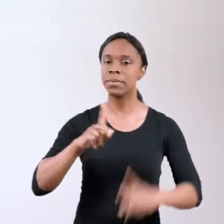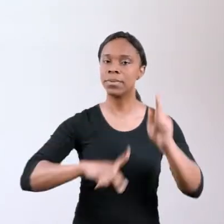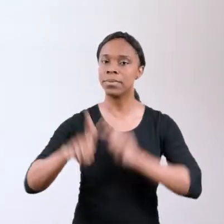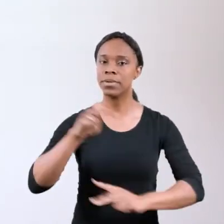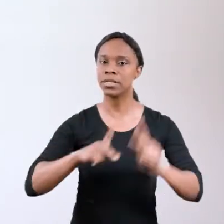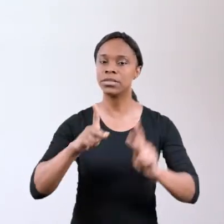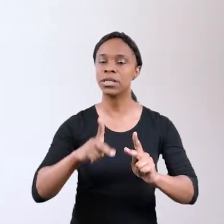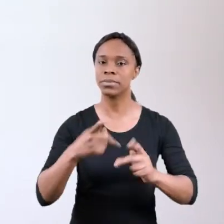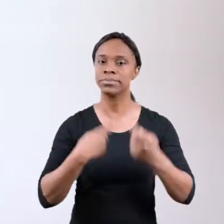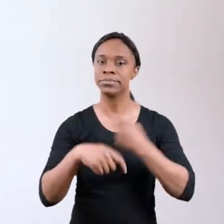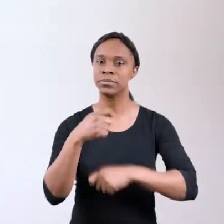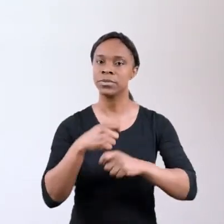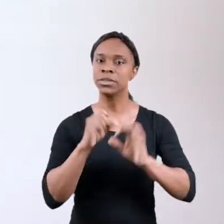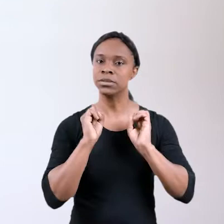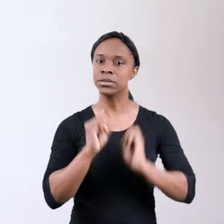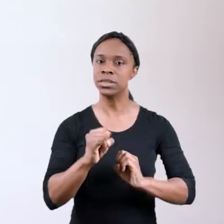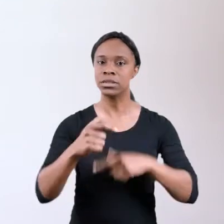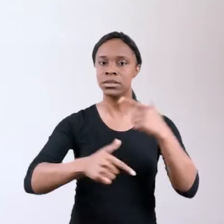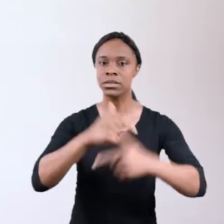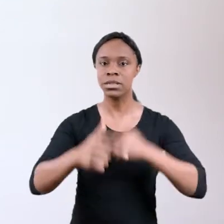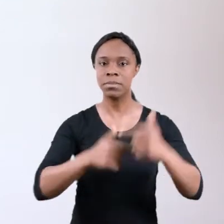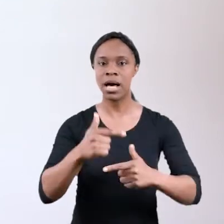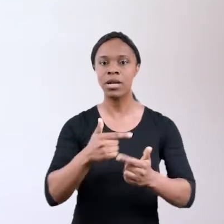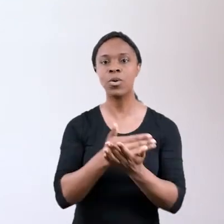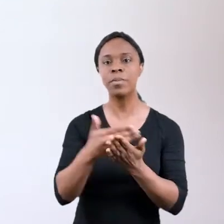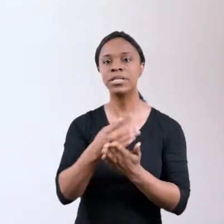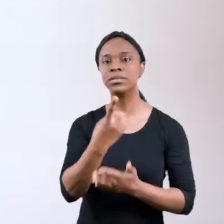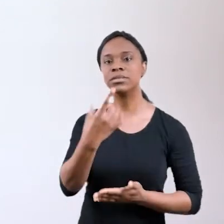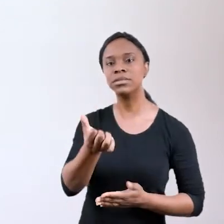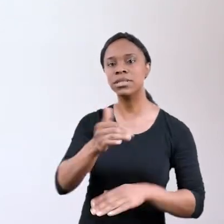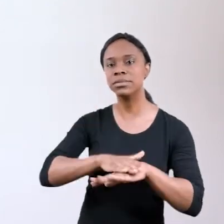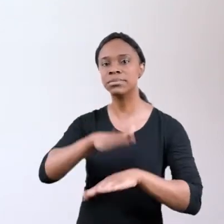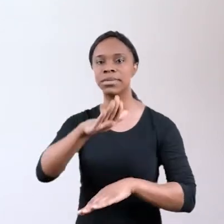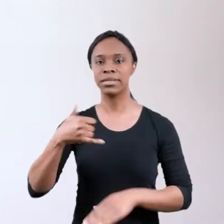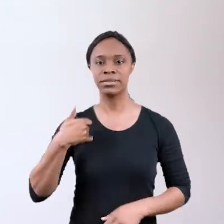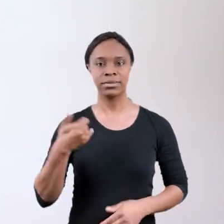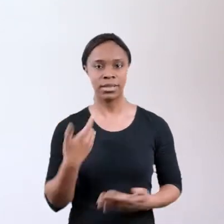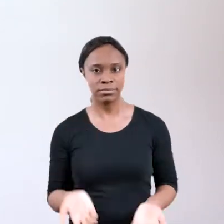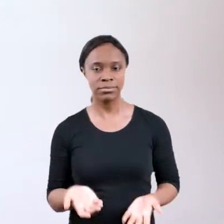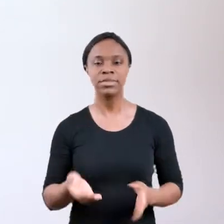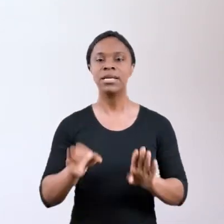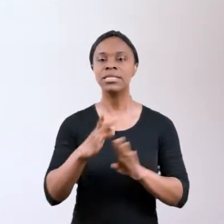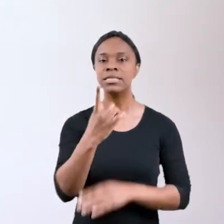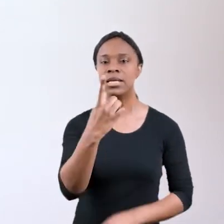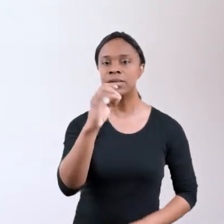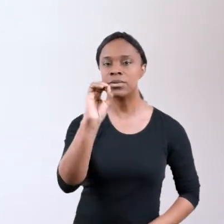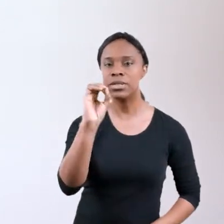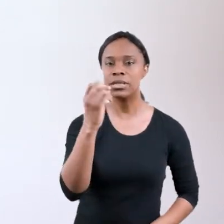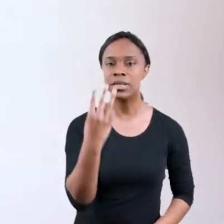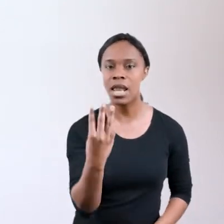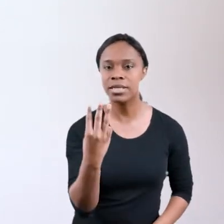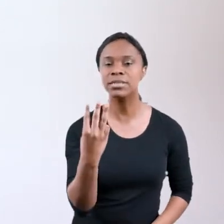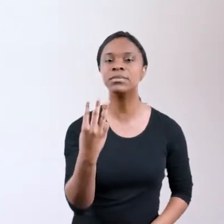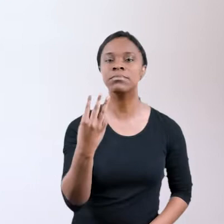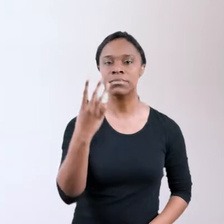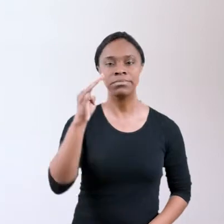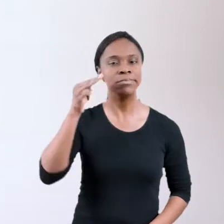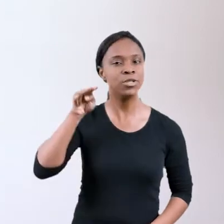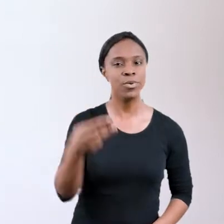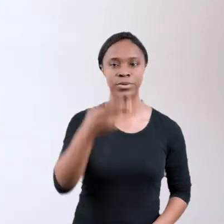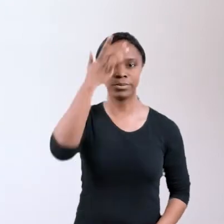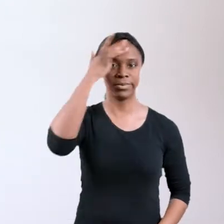população economicamente ativa com 16 anos ou mais, de cerca de 103,3 milhões de